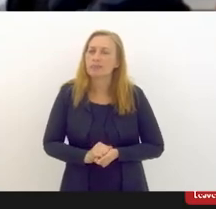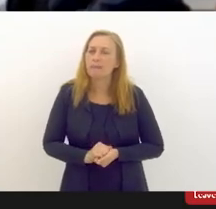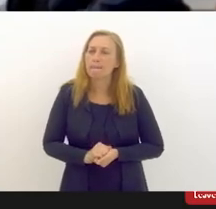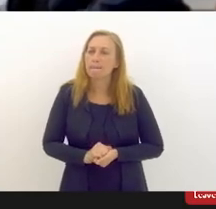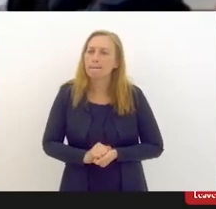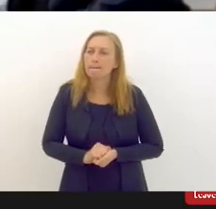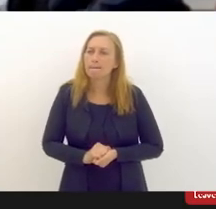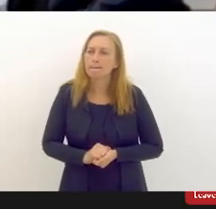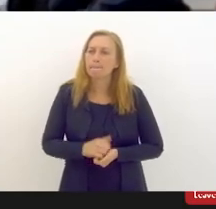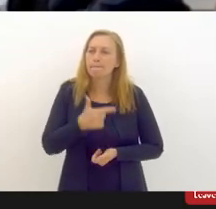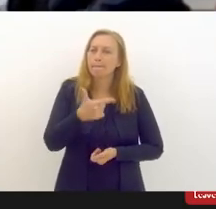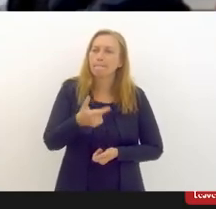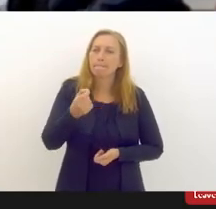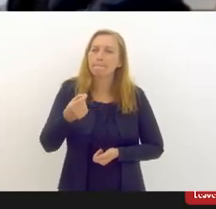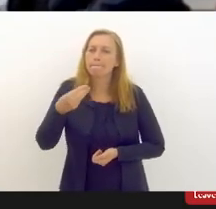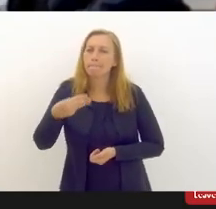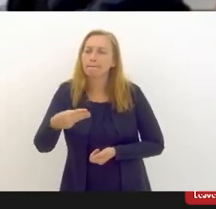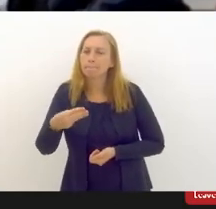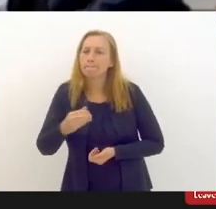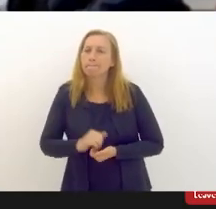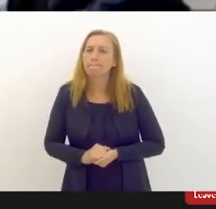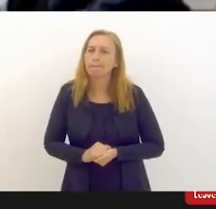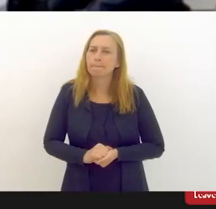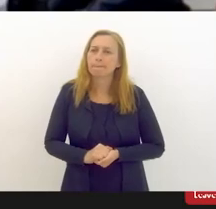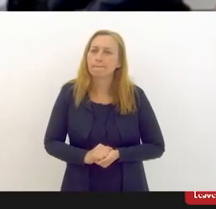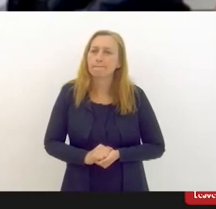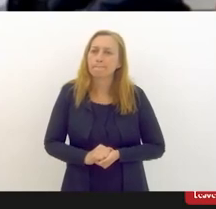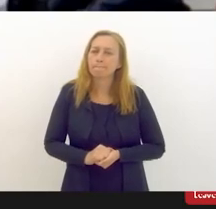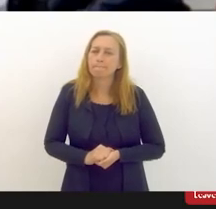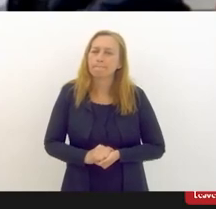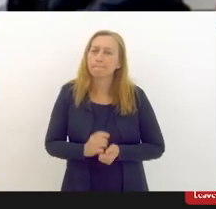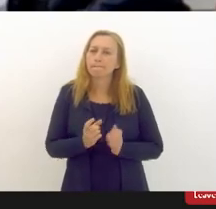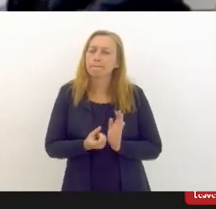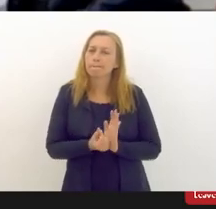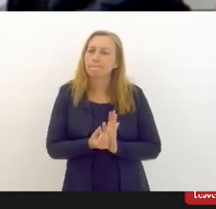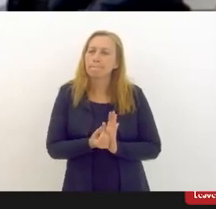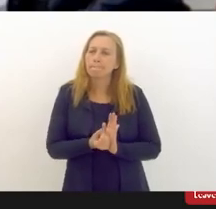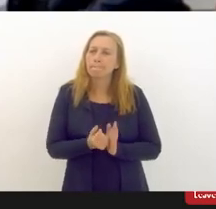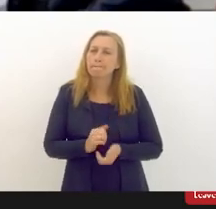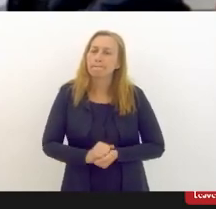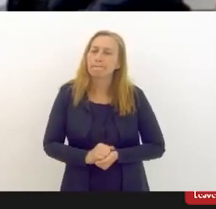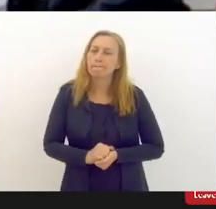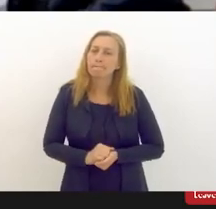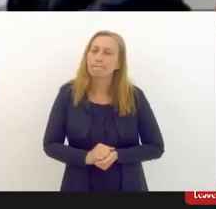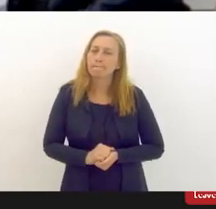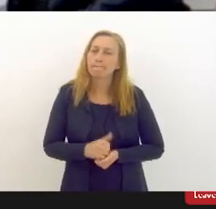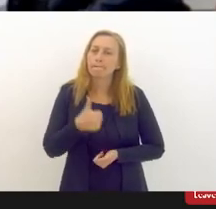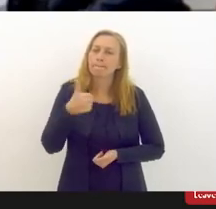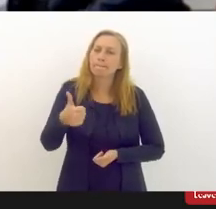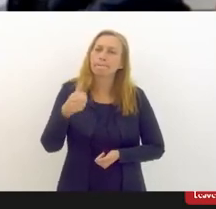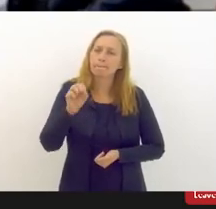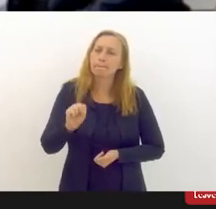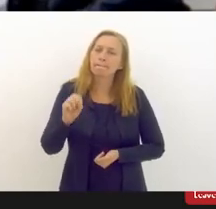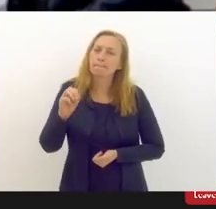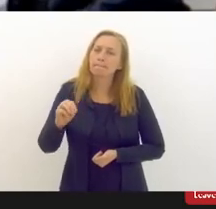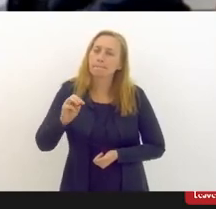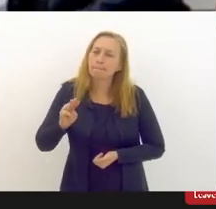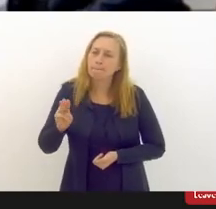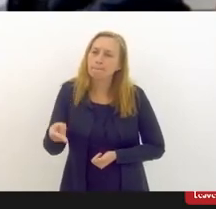para 2023, nosso orçamento tem a previsão de 180